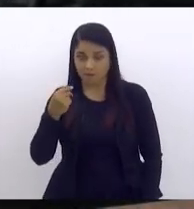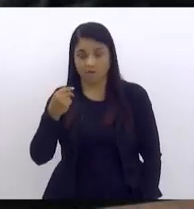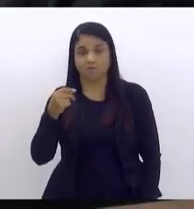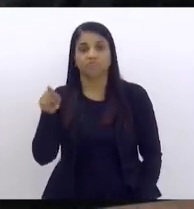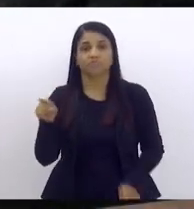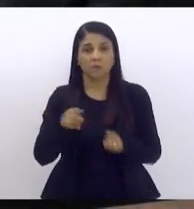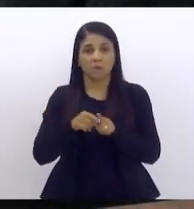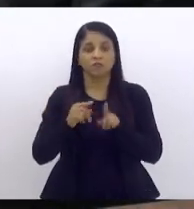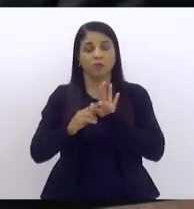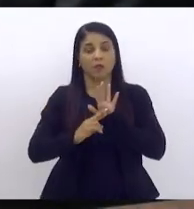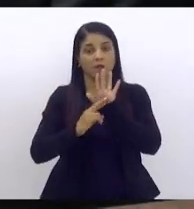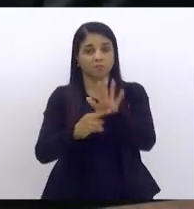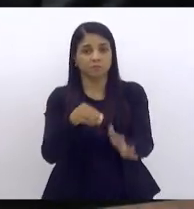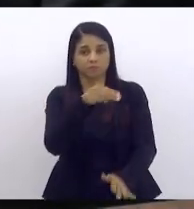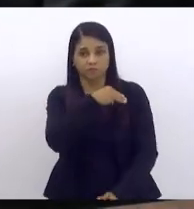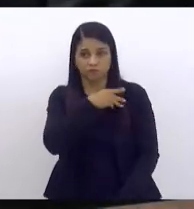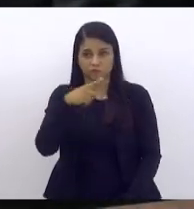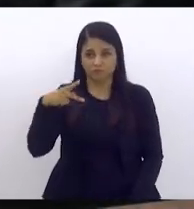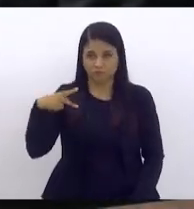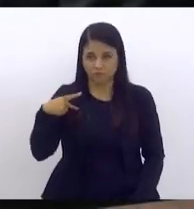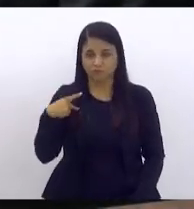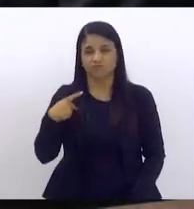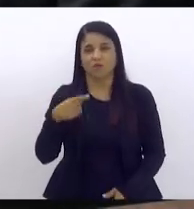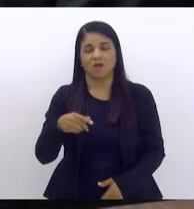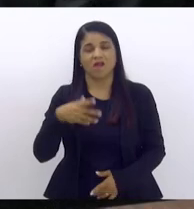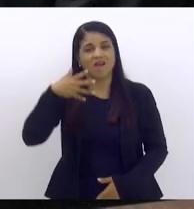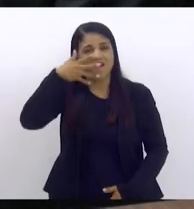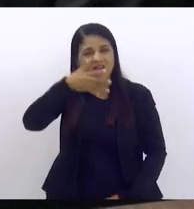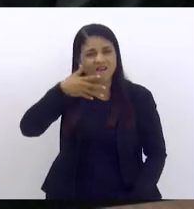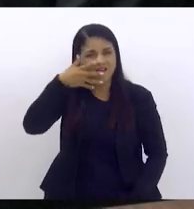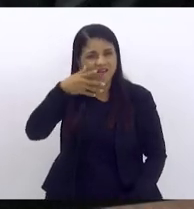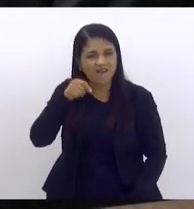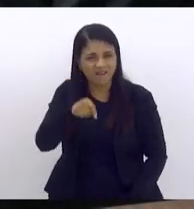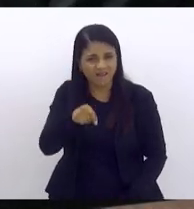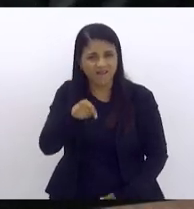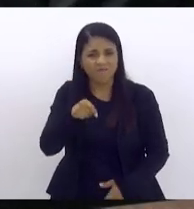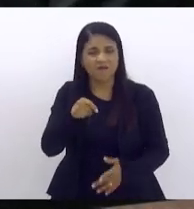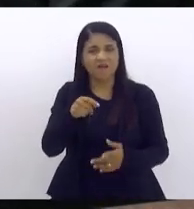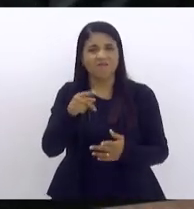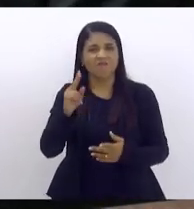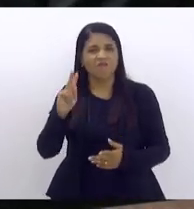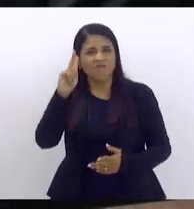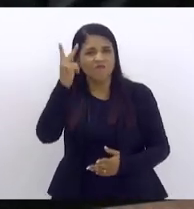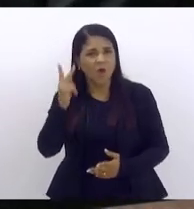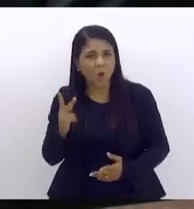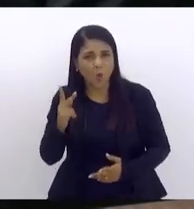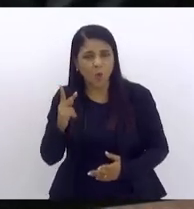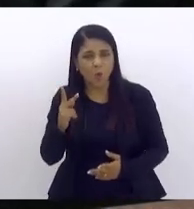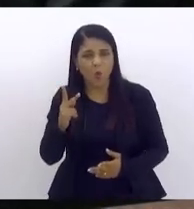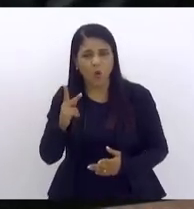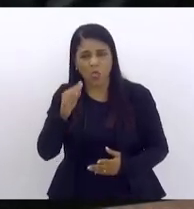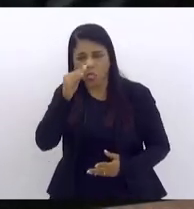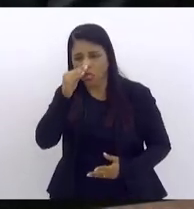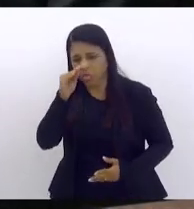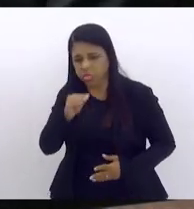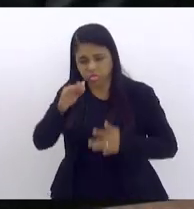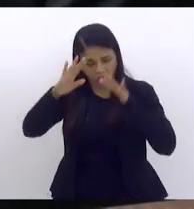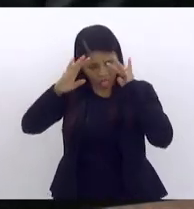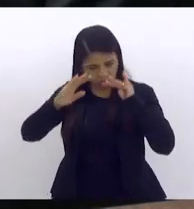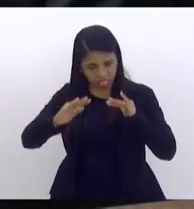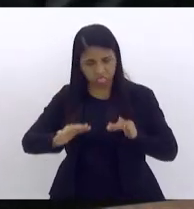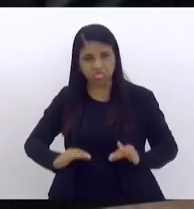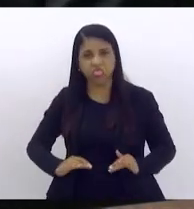preconceituosa. A fala é para desvalorizar a mulher. Mas as pessoas não estão se apercebendo de uma